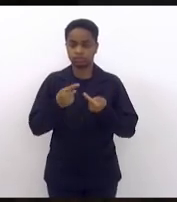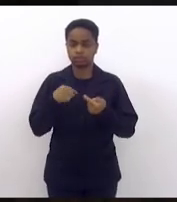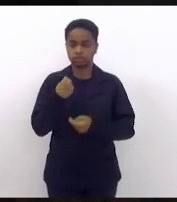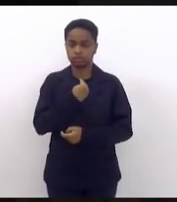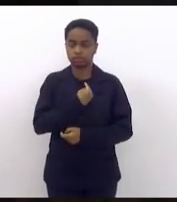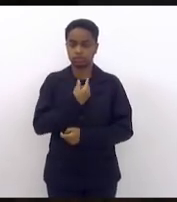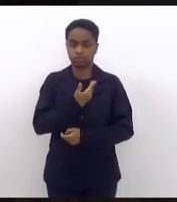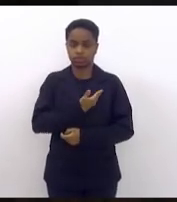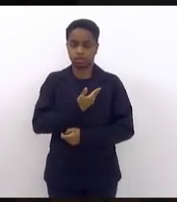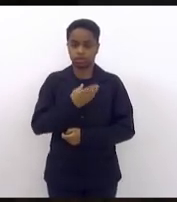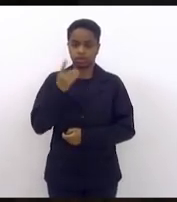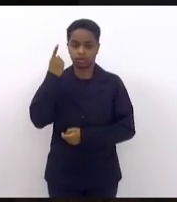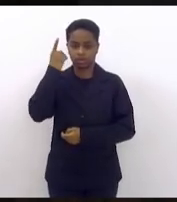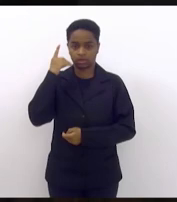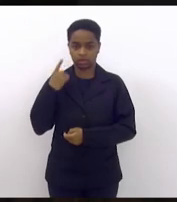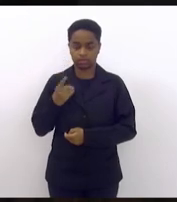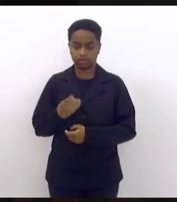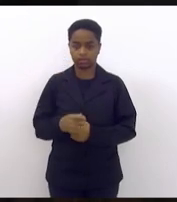Dani Balbi.